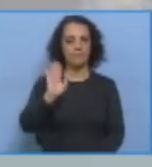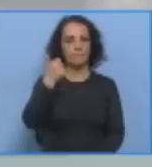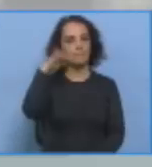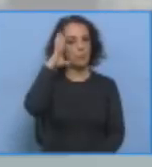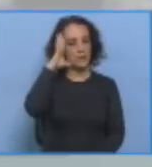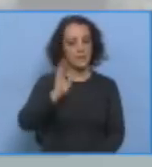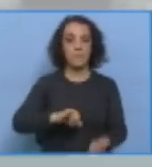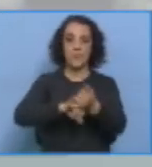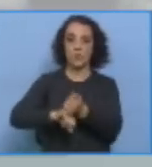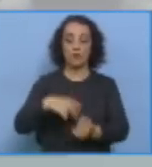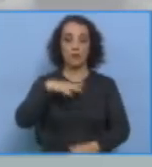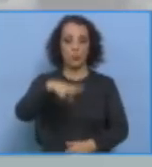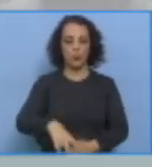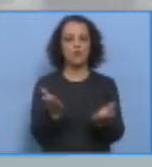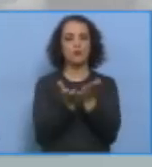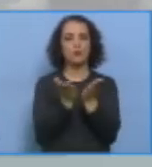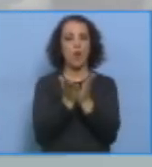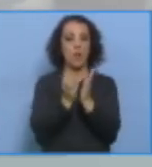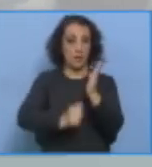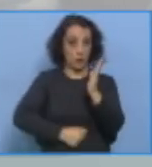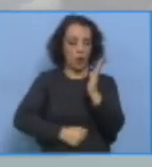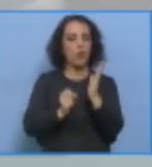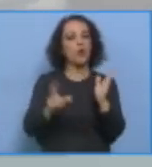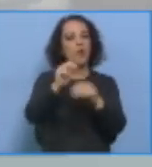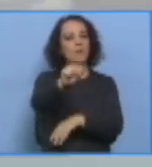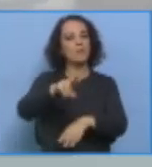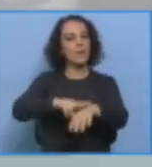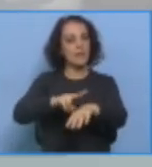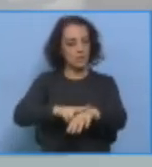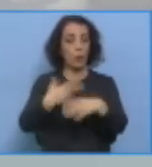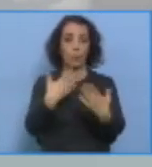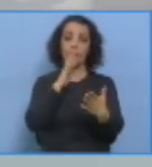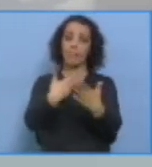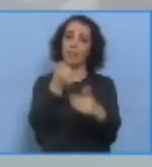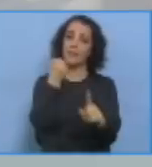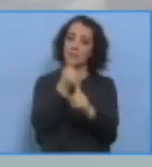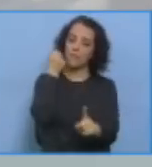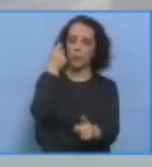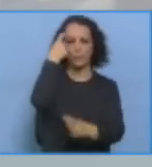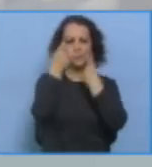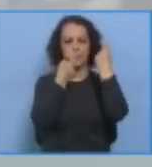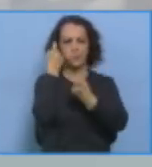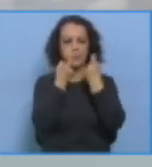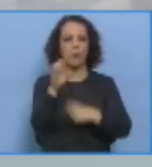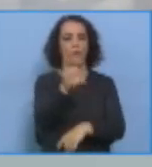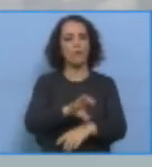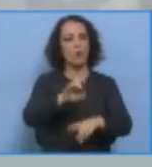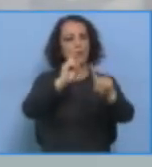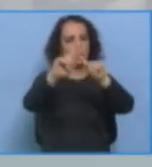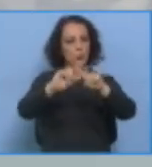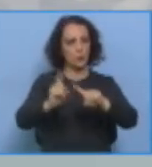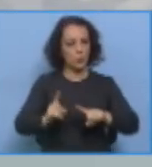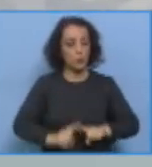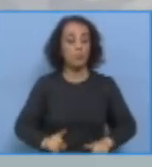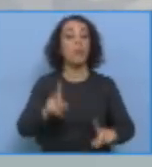Olá, muito boa tarde. A Associação Portuguesa de Escolas Católicas tem uma nova direção e, pela frente, desafios equacionados de diferentes formas em